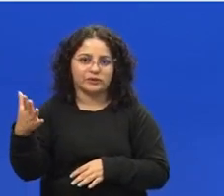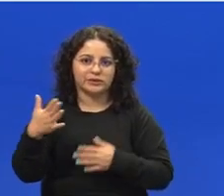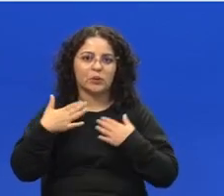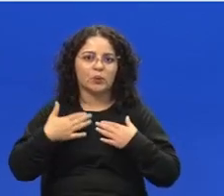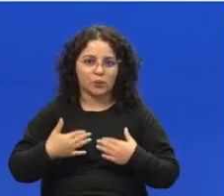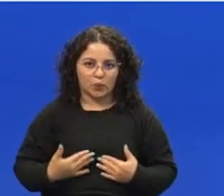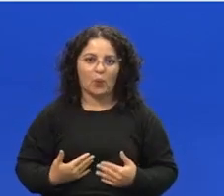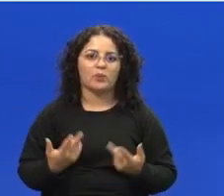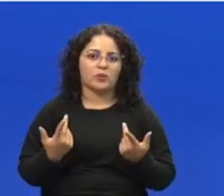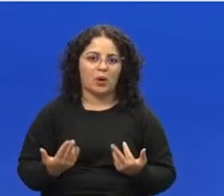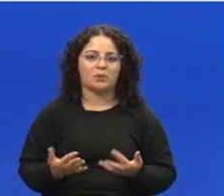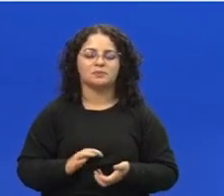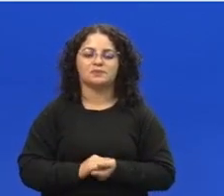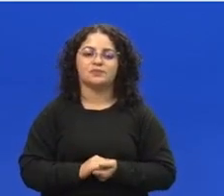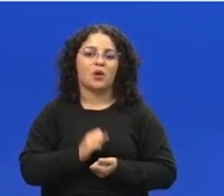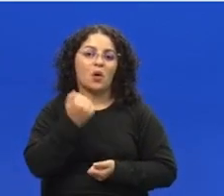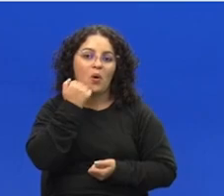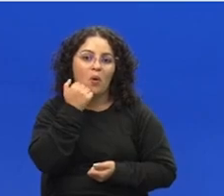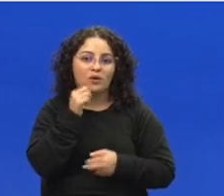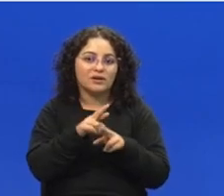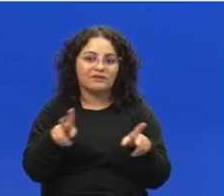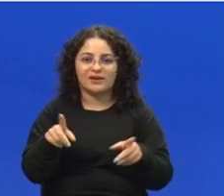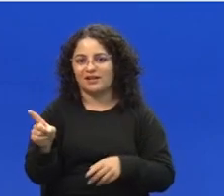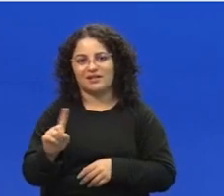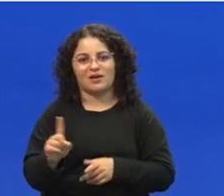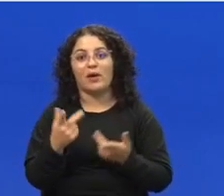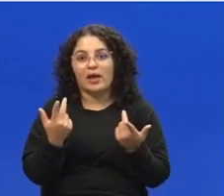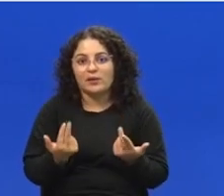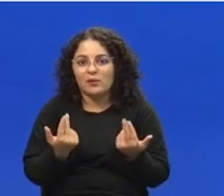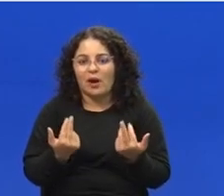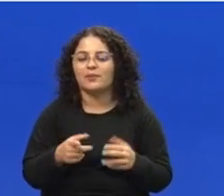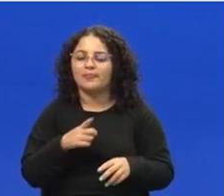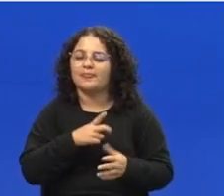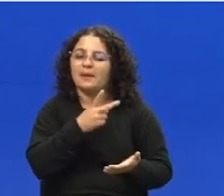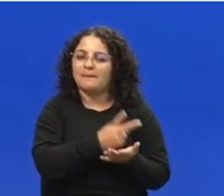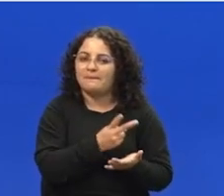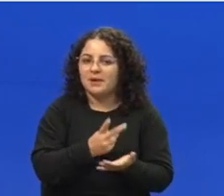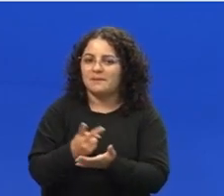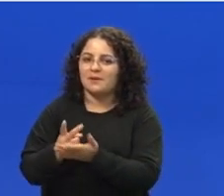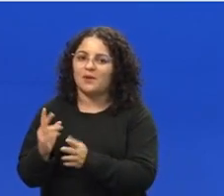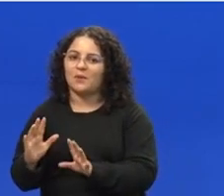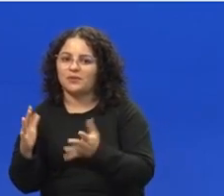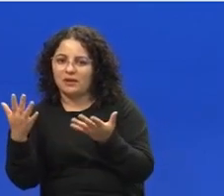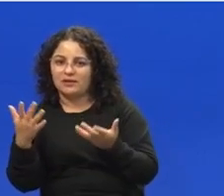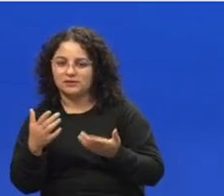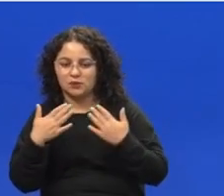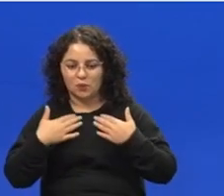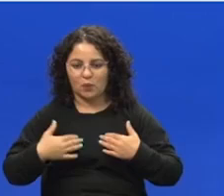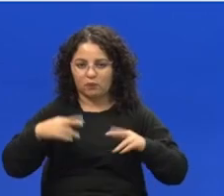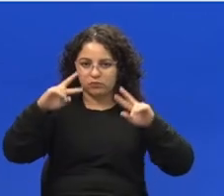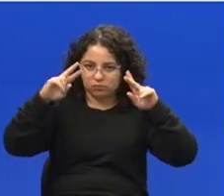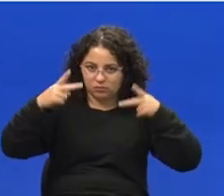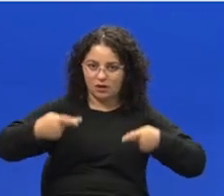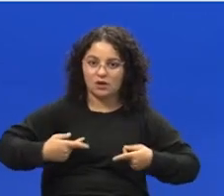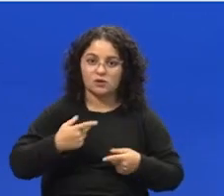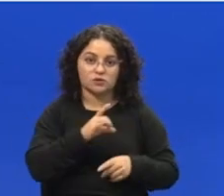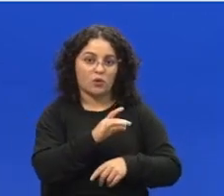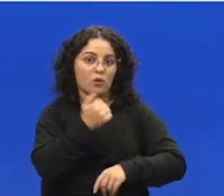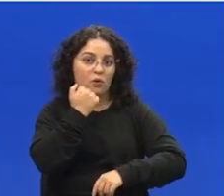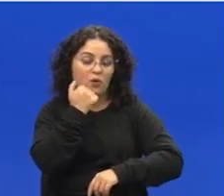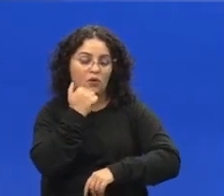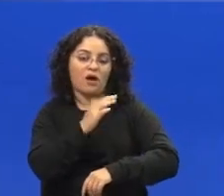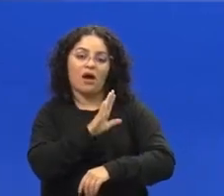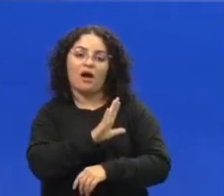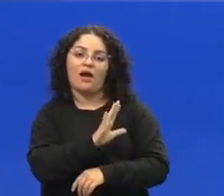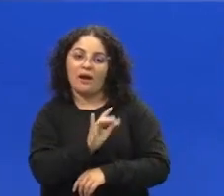humano. Com o osso não é diferente, o osso ele vai sofrer esse mesmo processo e esse processo é importante